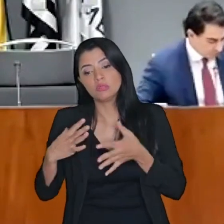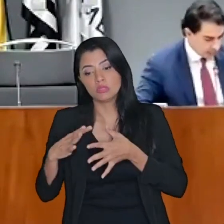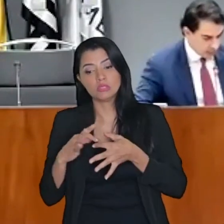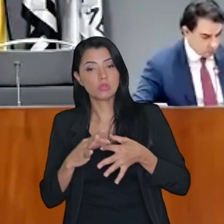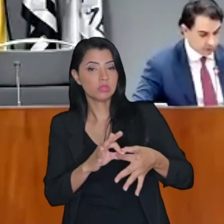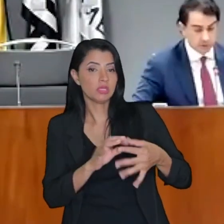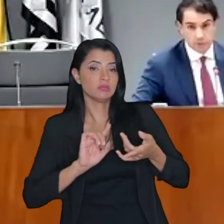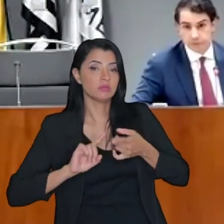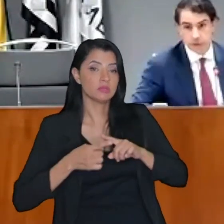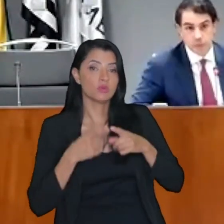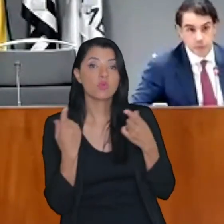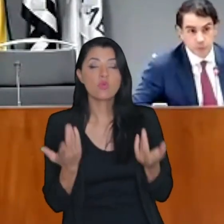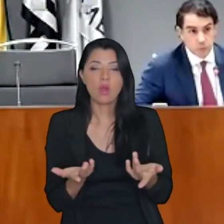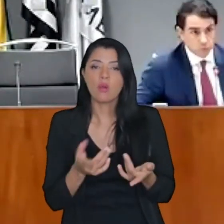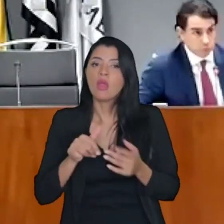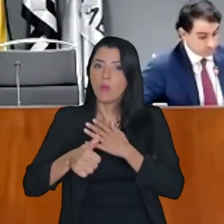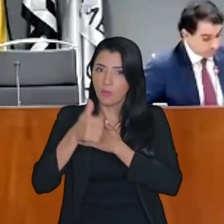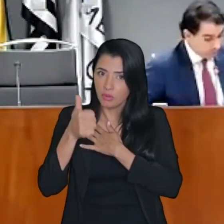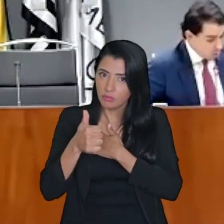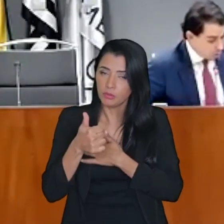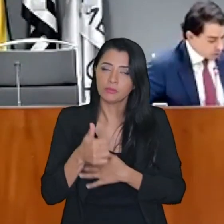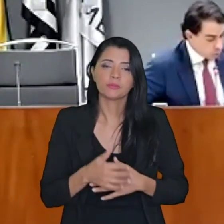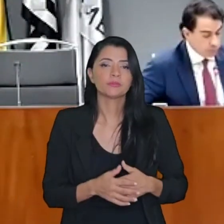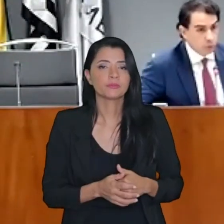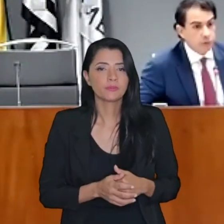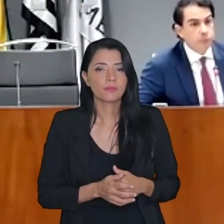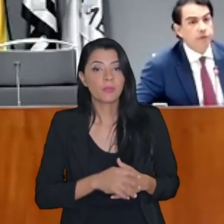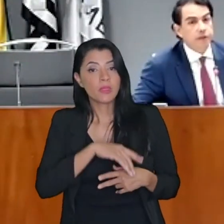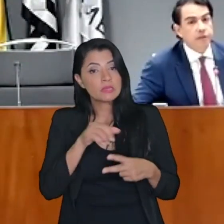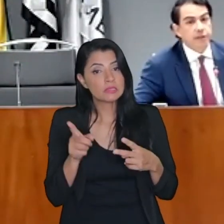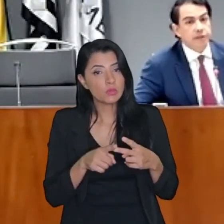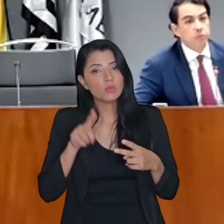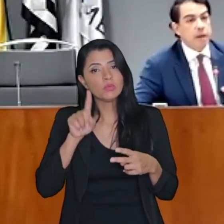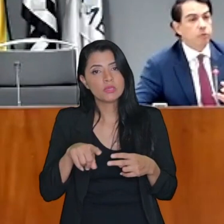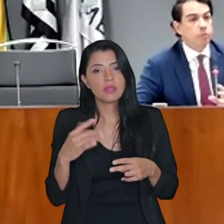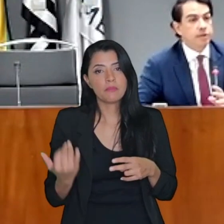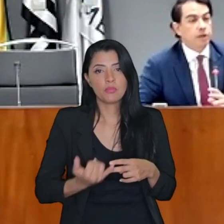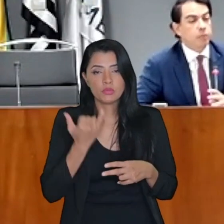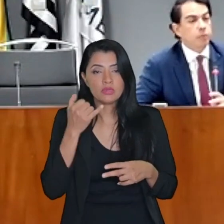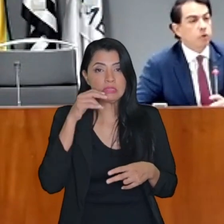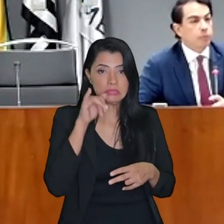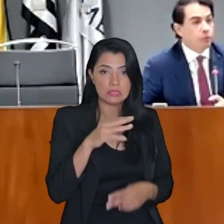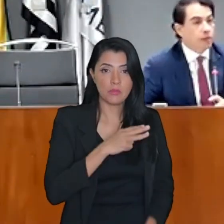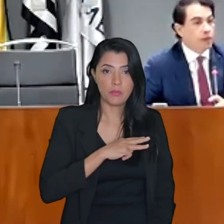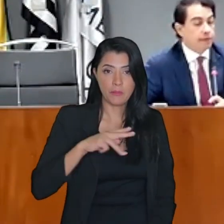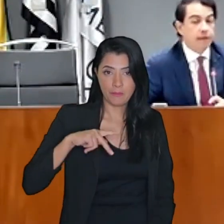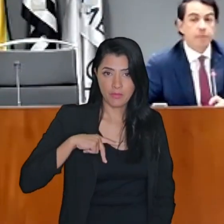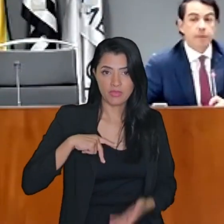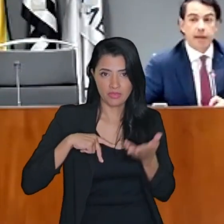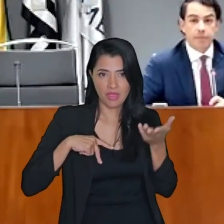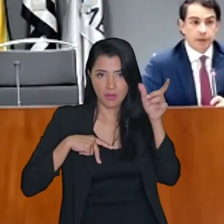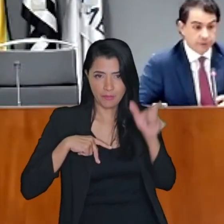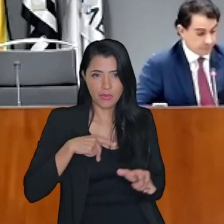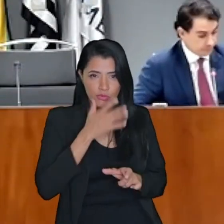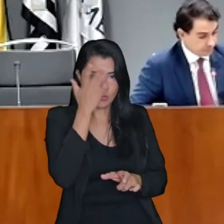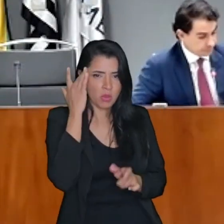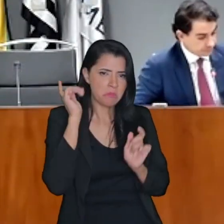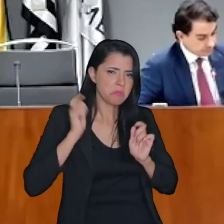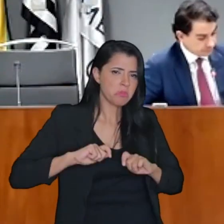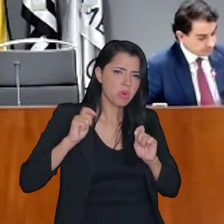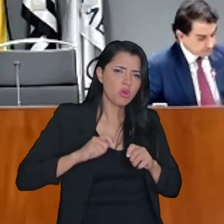contexto da negociação. Esse seria o primeiro ponto. O segundo ponto importante é se o membro do Ministério Público poderia